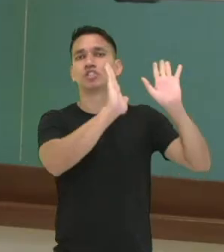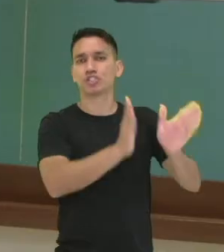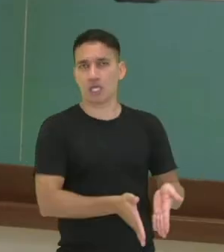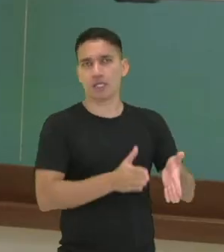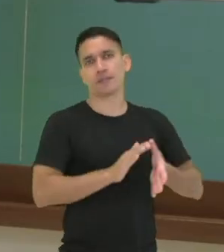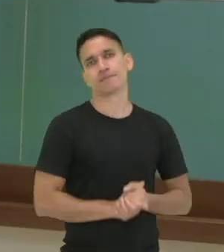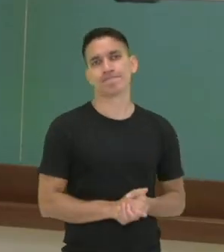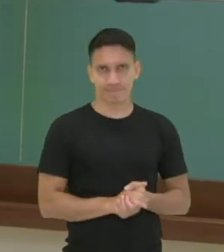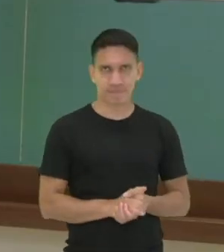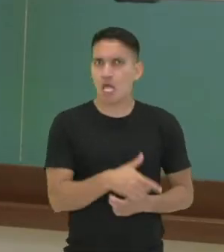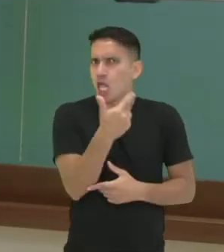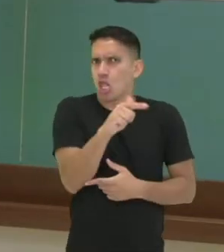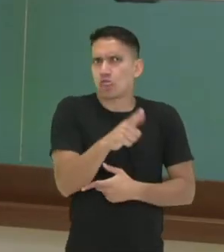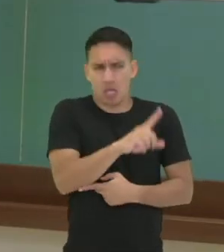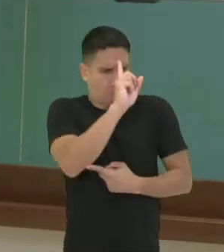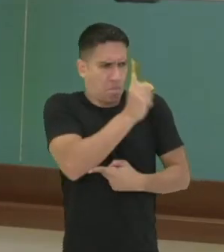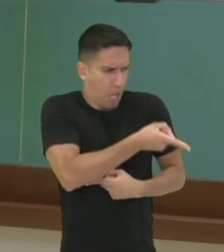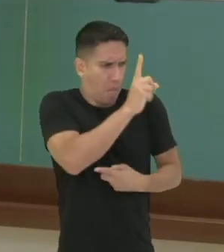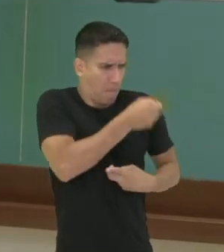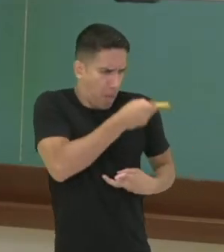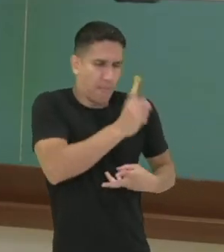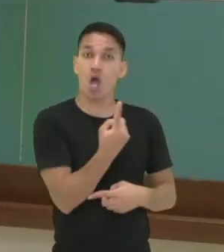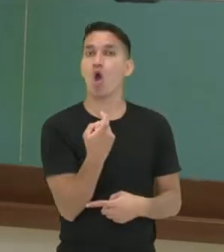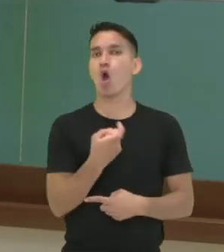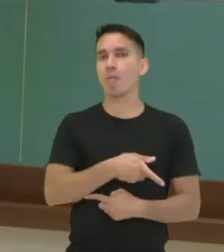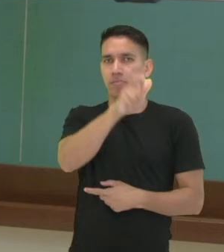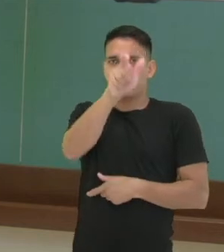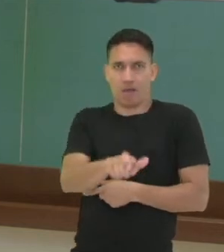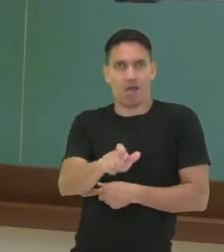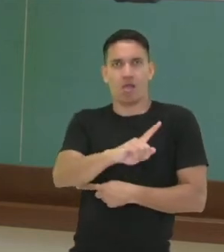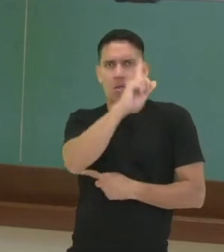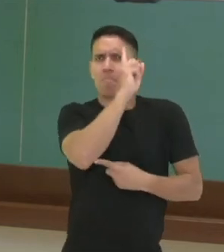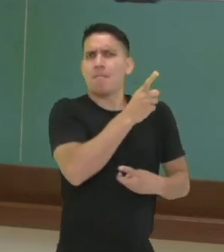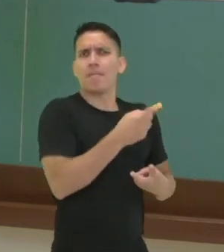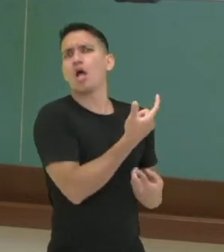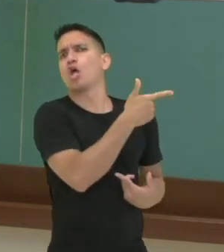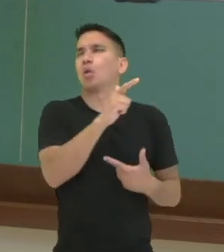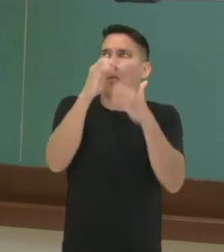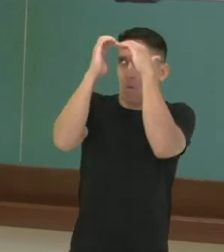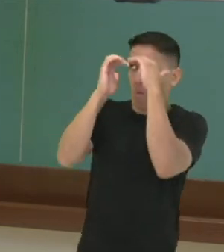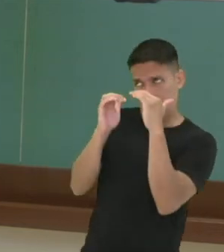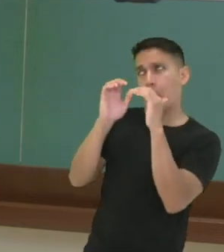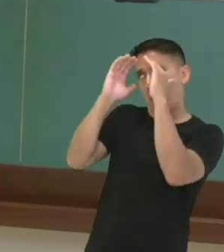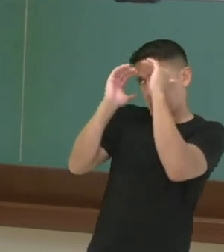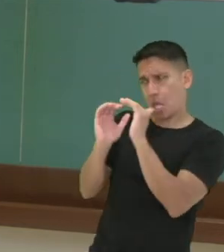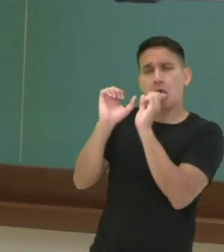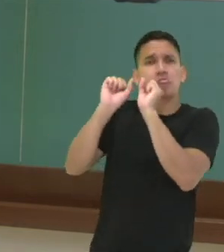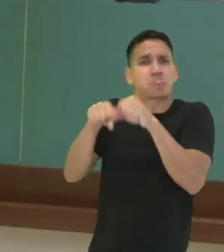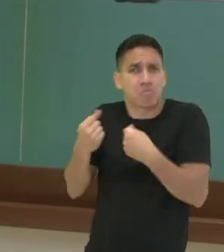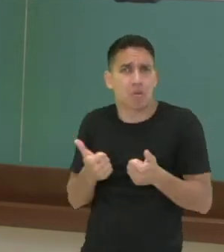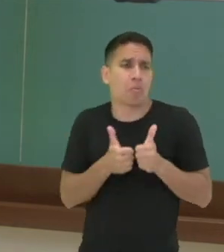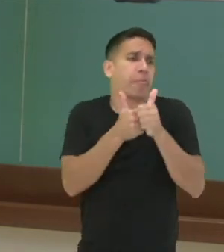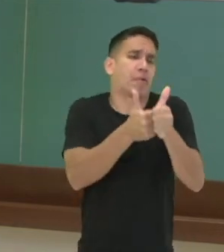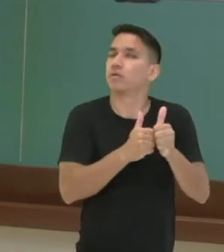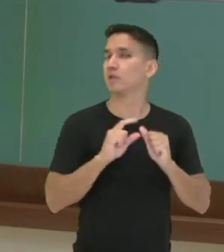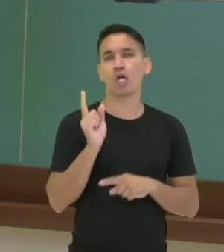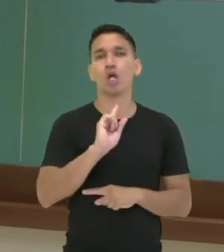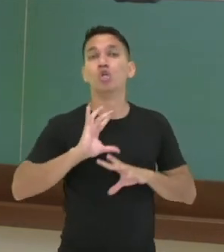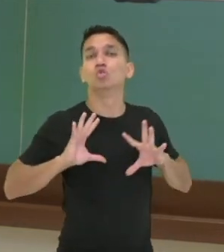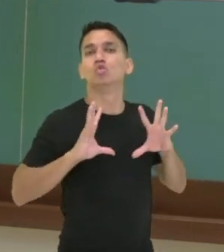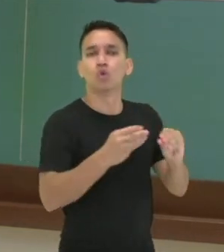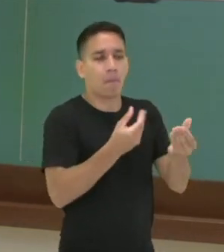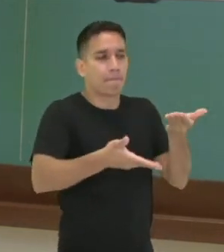Não tem um tirano, não tem uma única pessoa mandando e os demais obedecendo. As decisões são tomadas